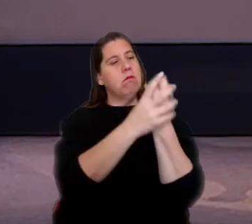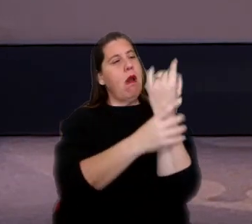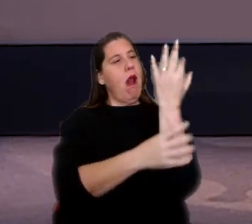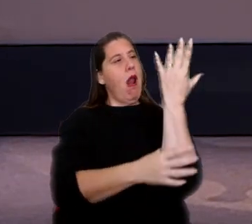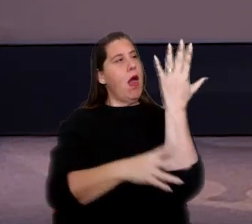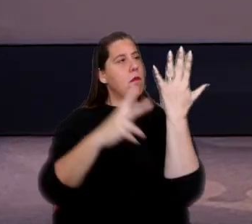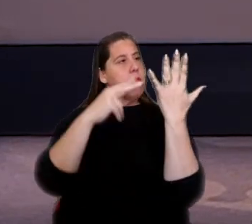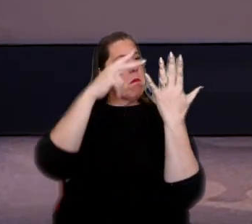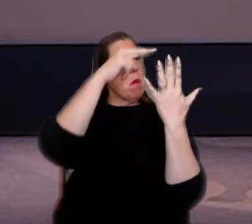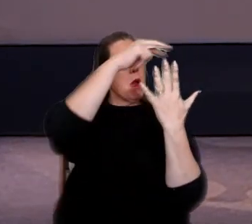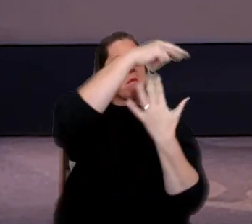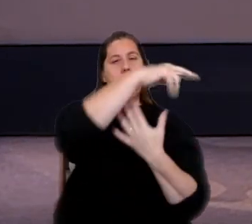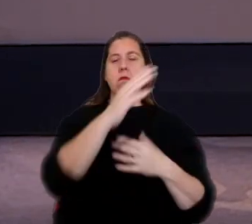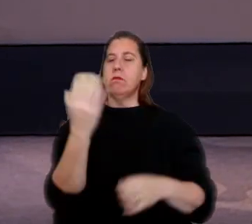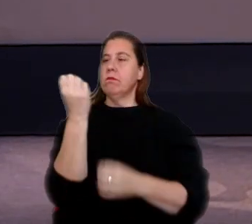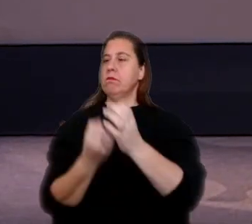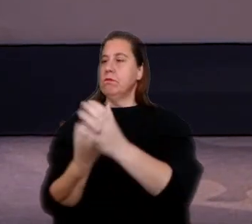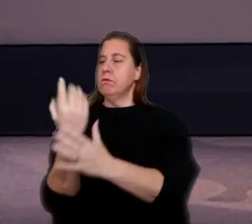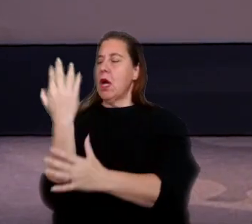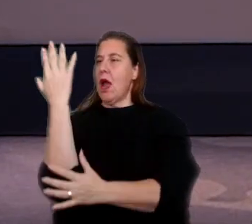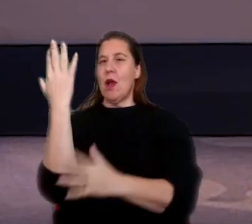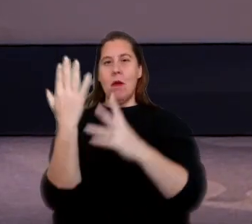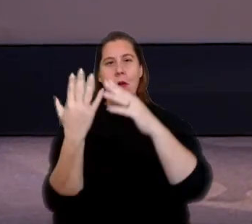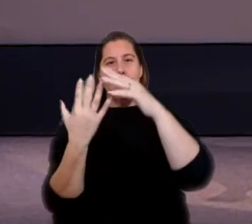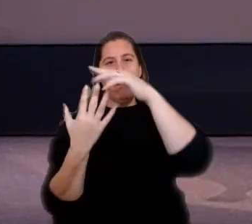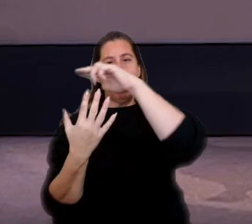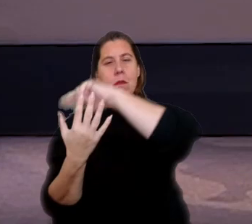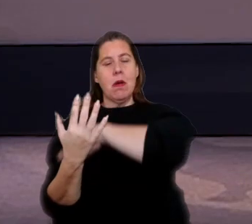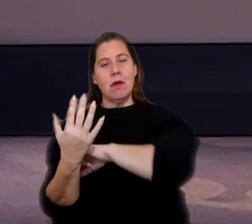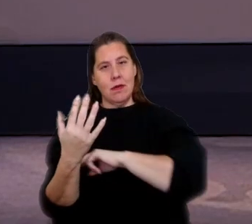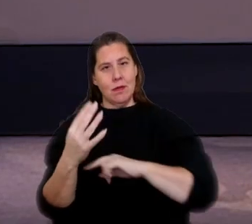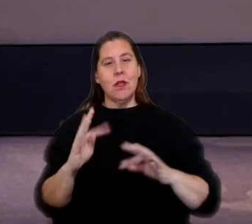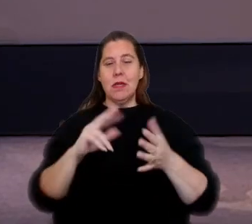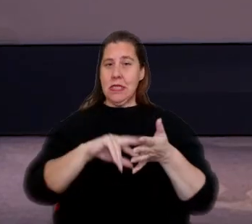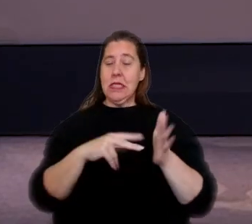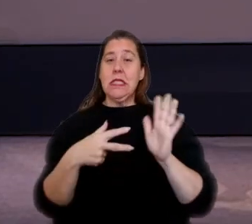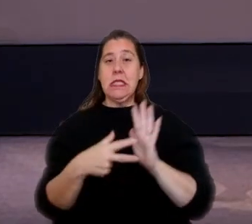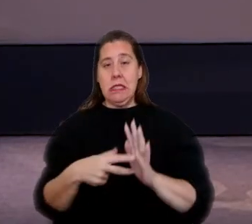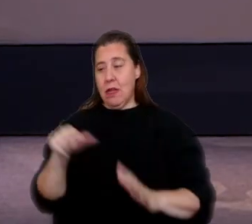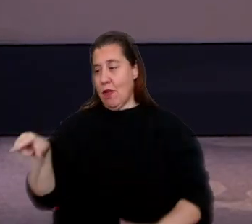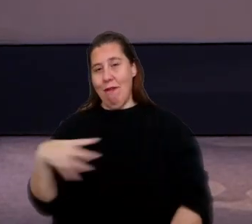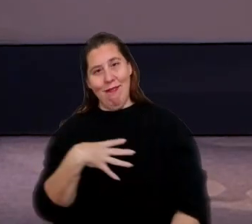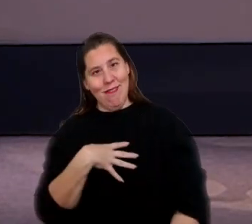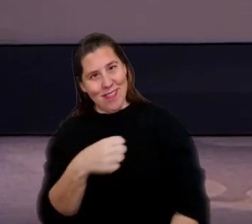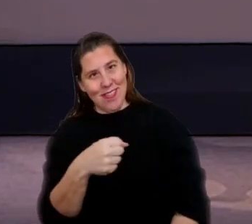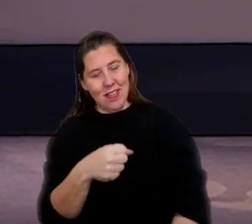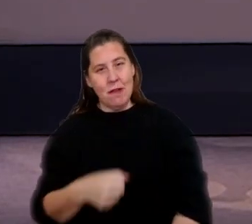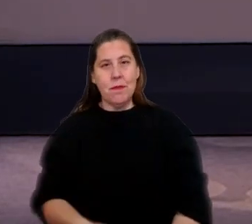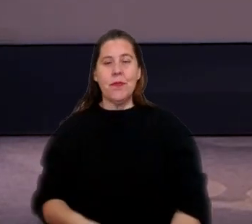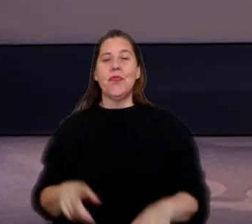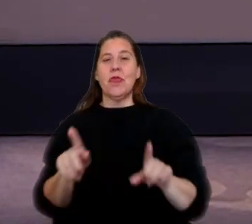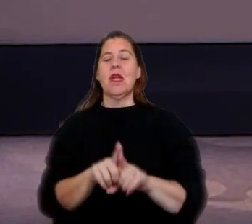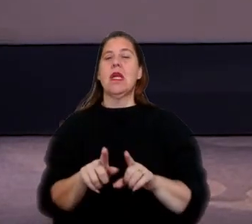a planta, as flores, a vegetação, a relva, ela também simboliza todo esse significado da vida,